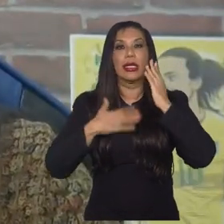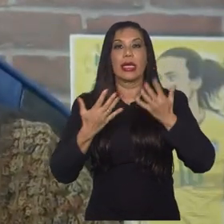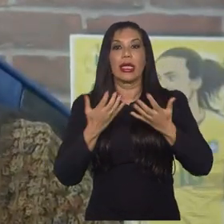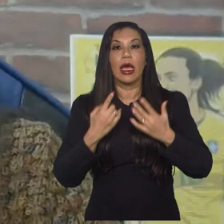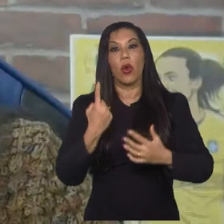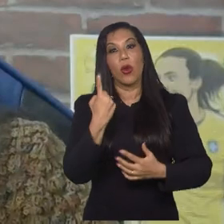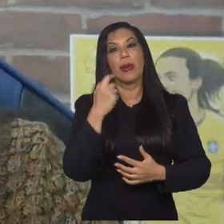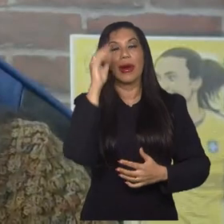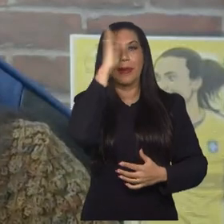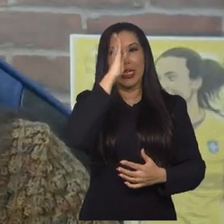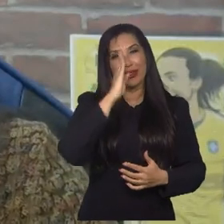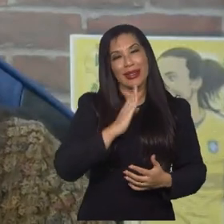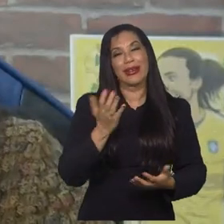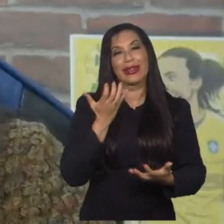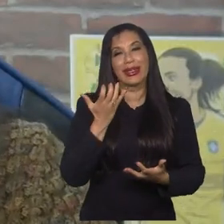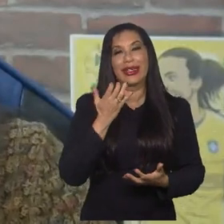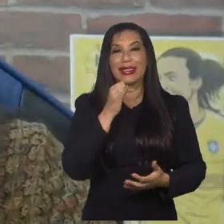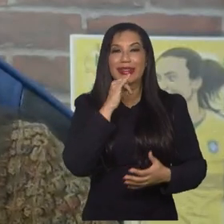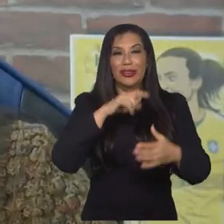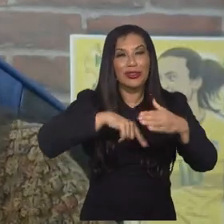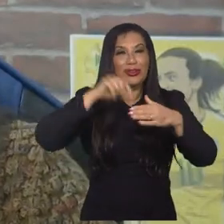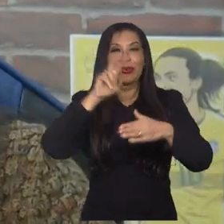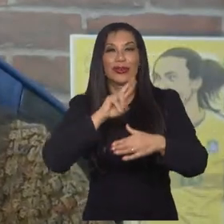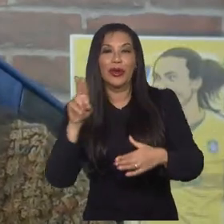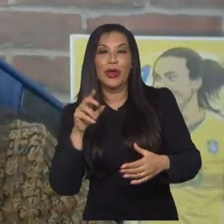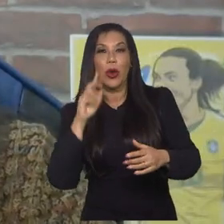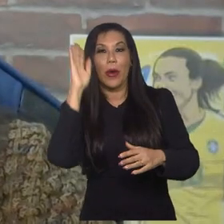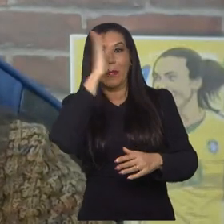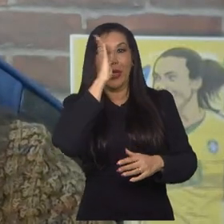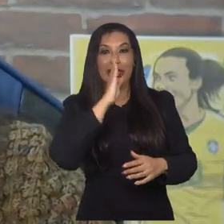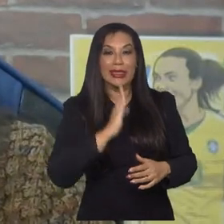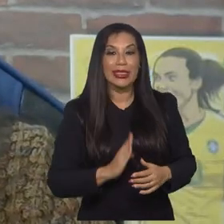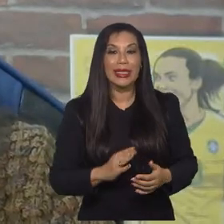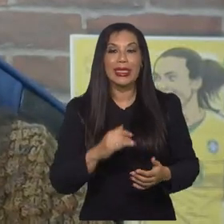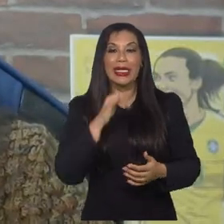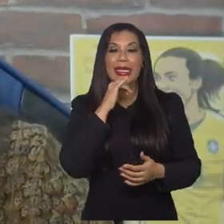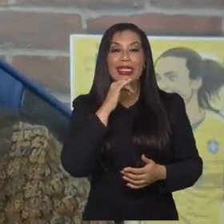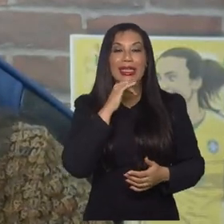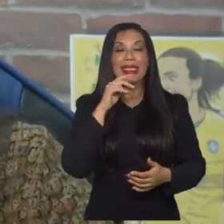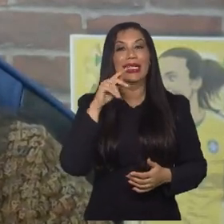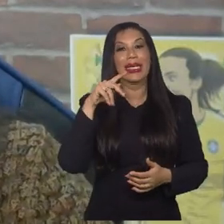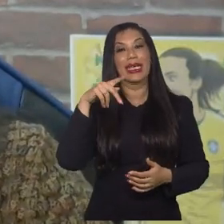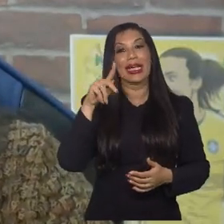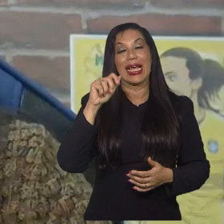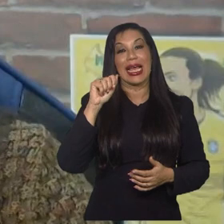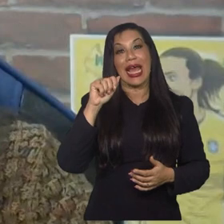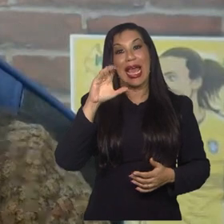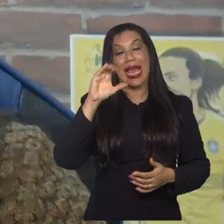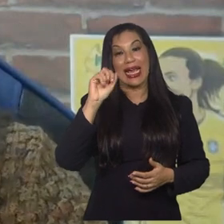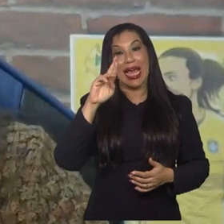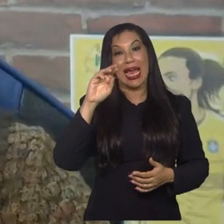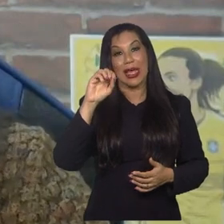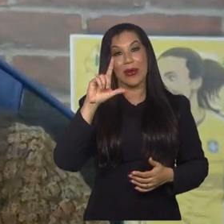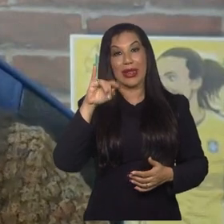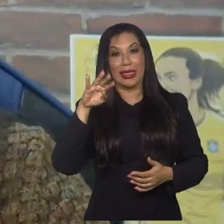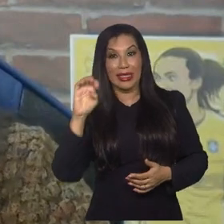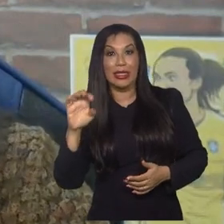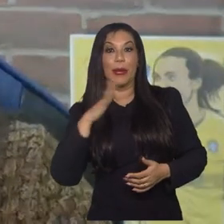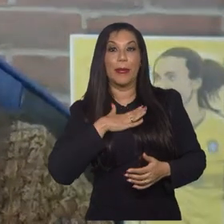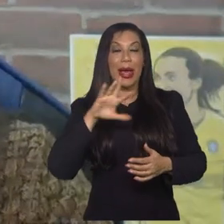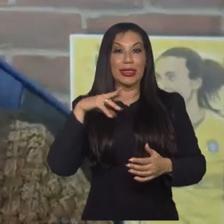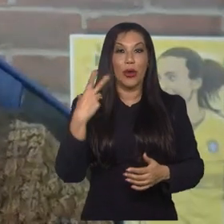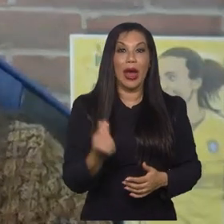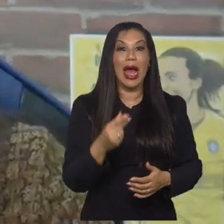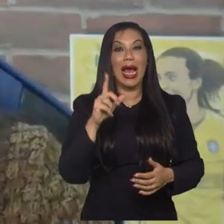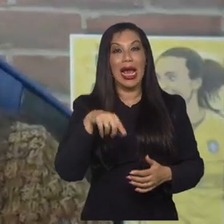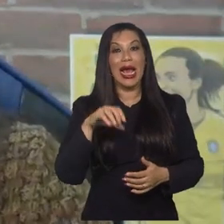uma brasileira aí, né? E se eu for apontar alguém no Brasil, acho que eu vou na Caroline, mas na minha visão, essa Copa vai ser a Copa